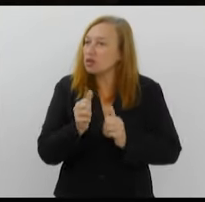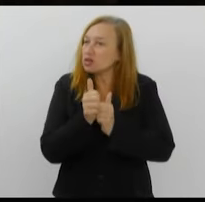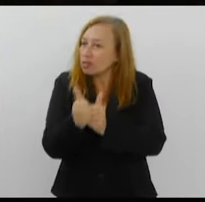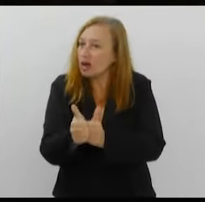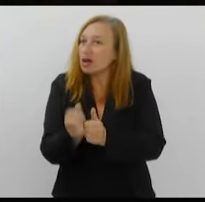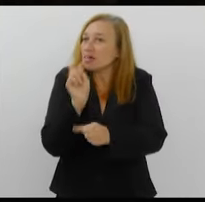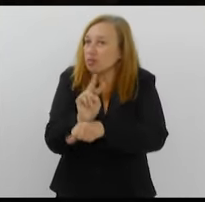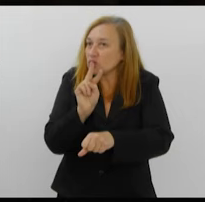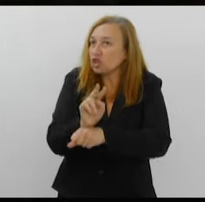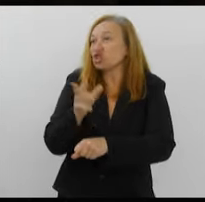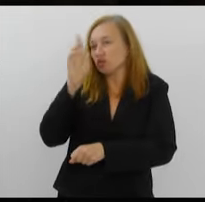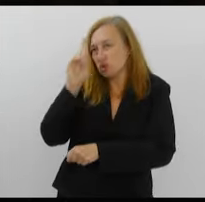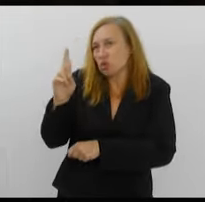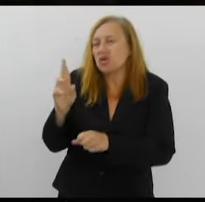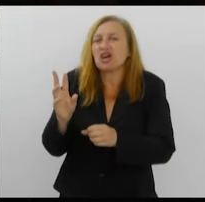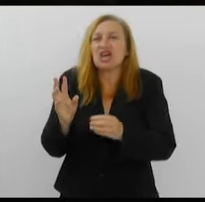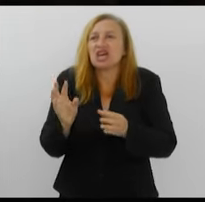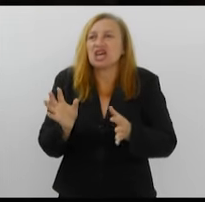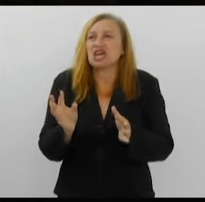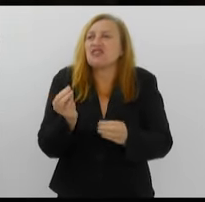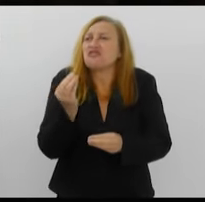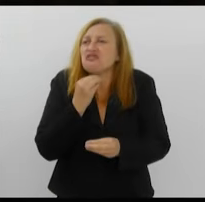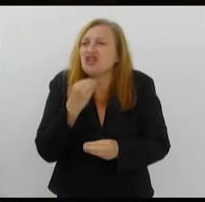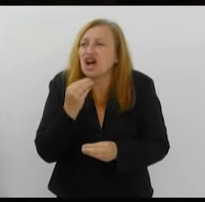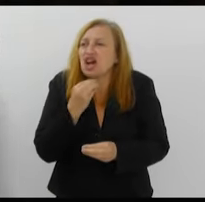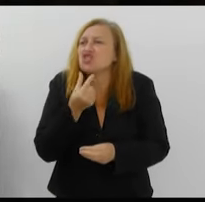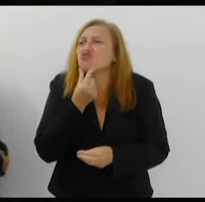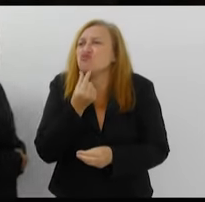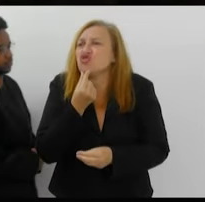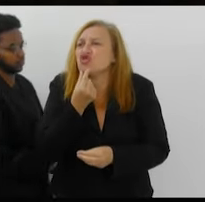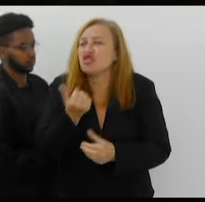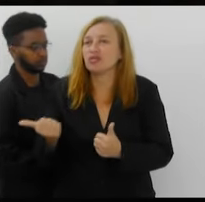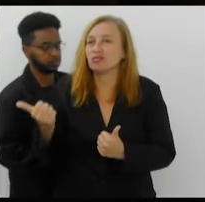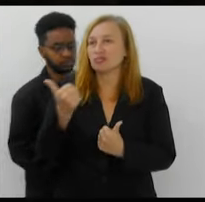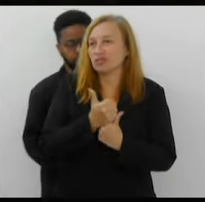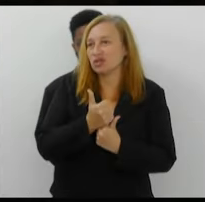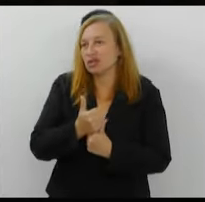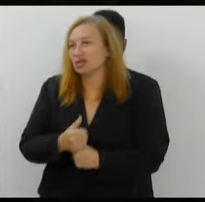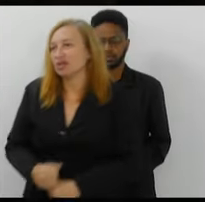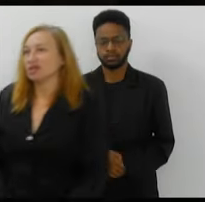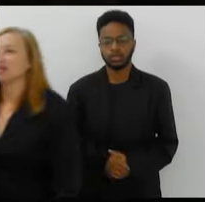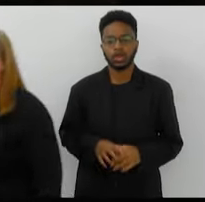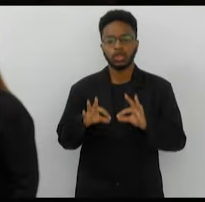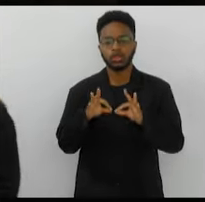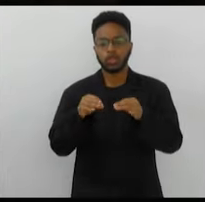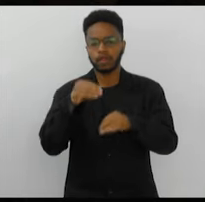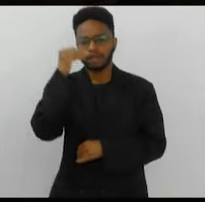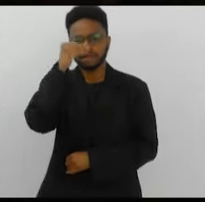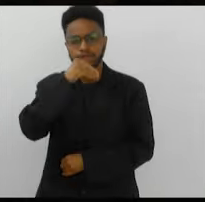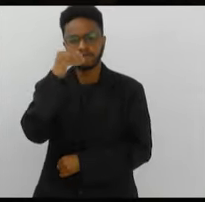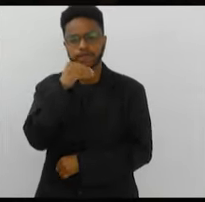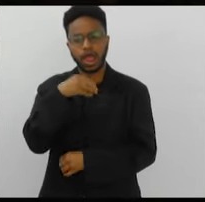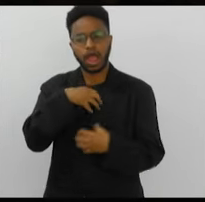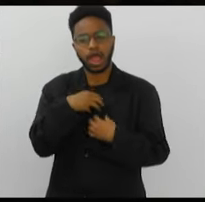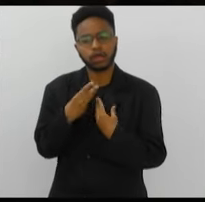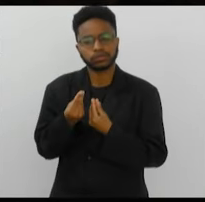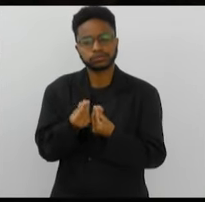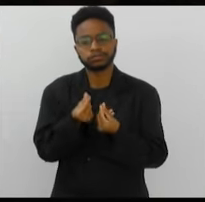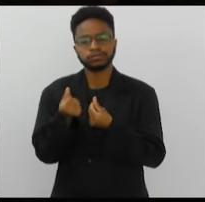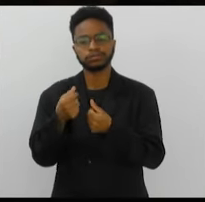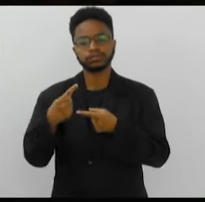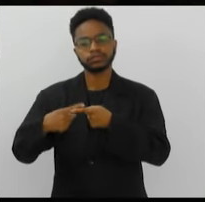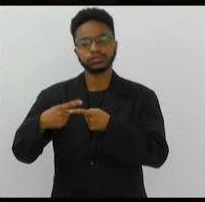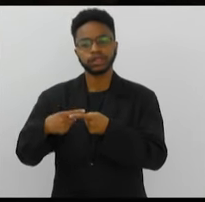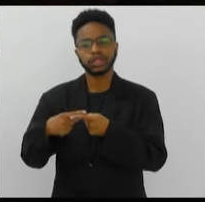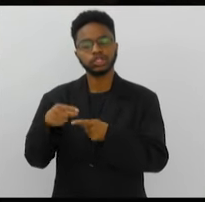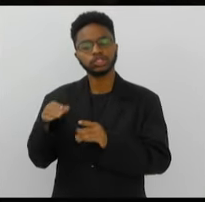proteger o senhor, que é muito frágil. Esses menininhos do Eduardo são frágeis, são muito sensíveis. Eles vêm como